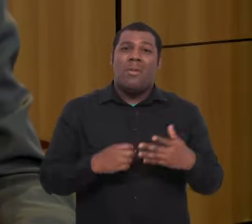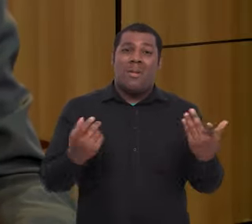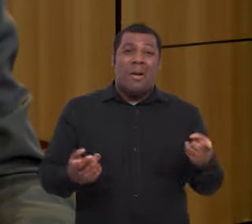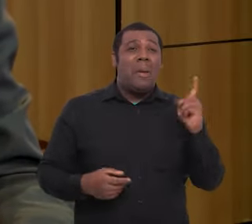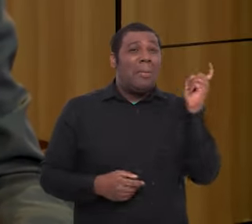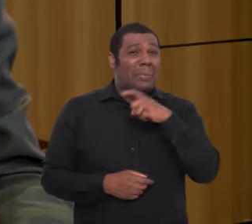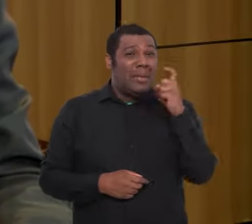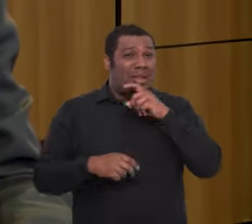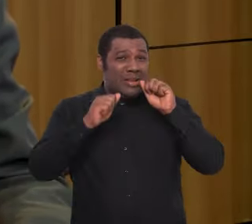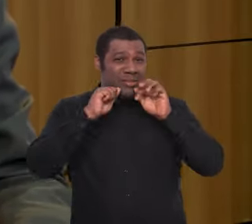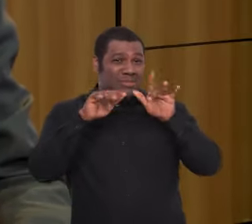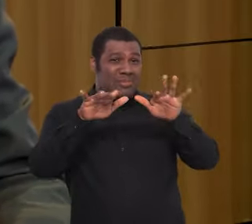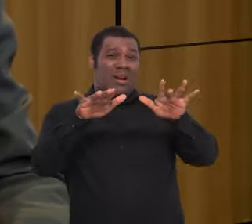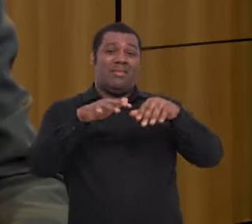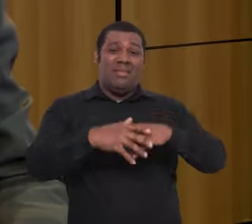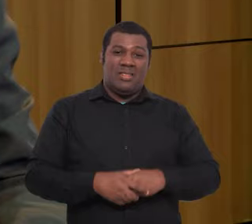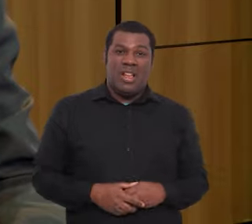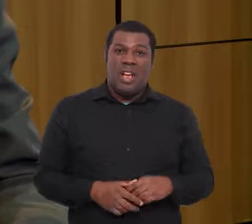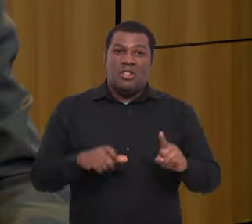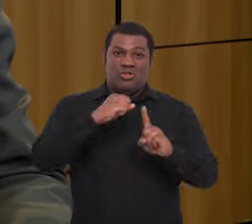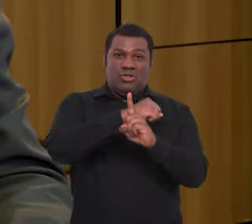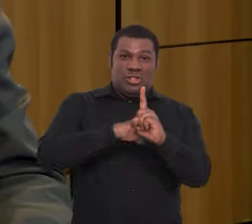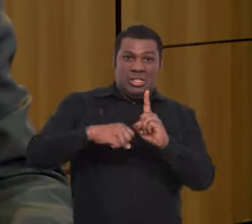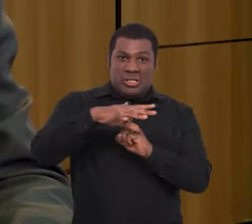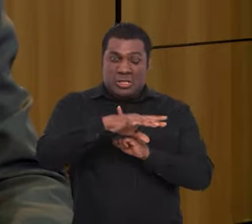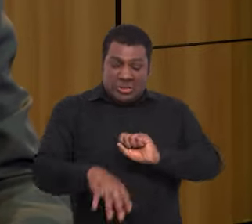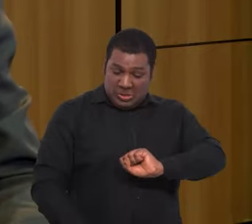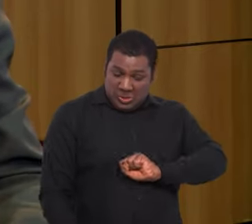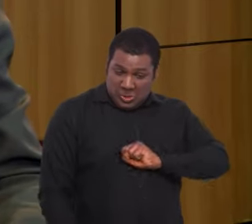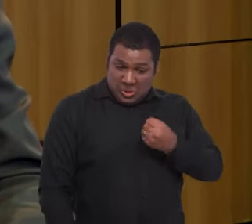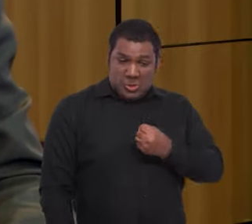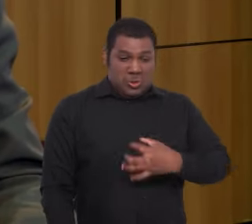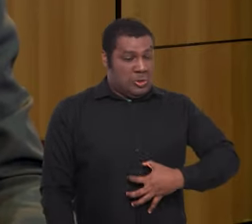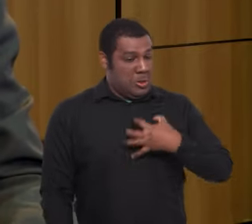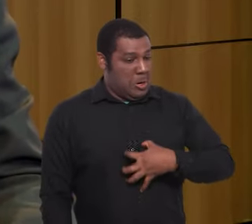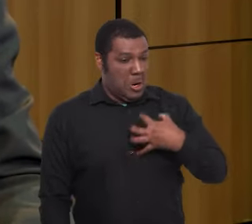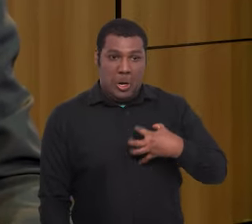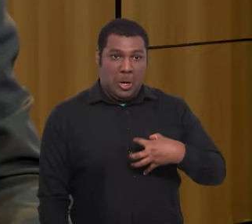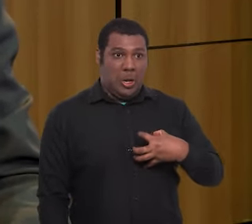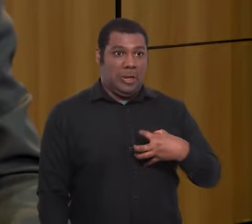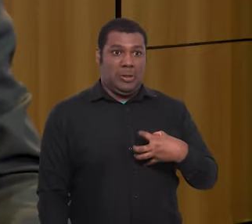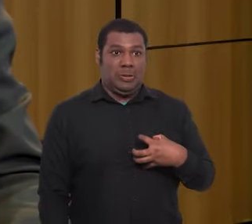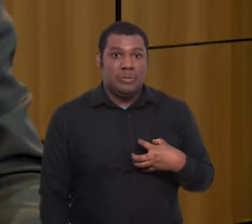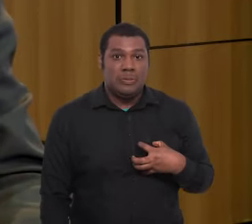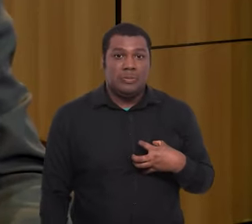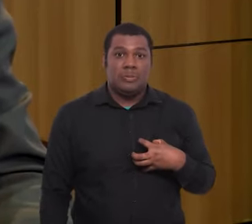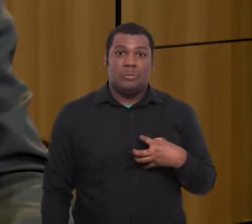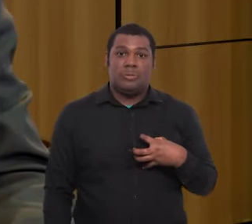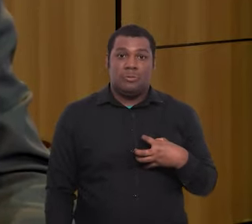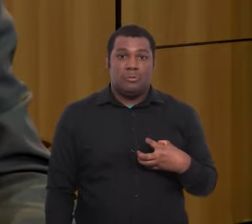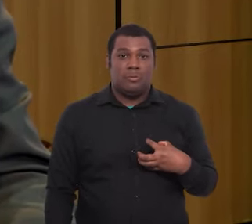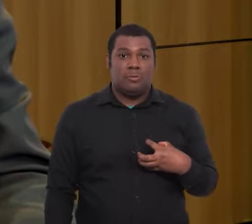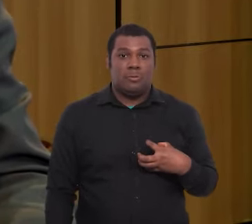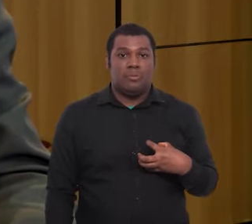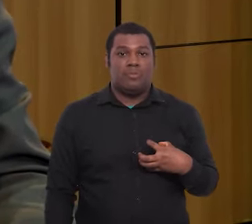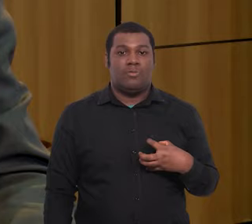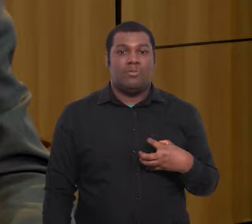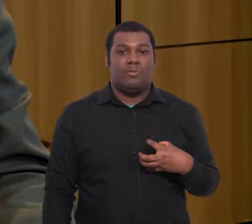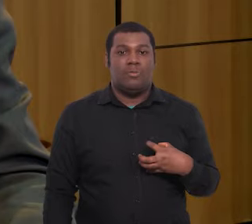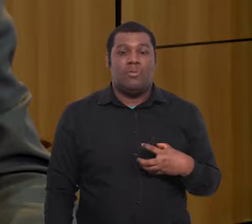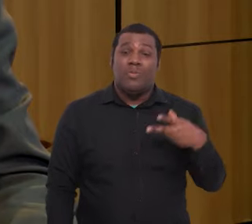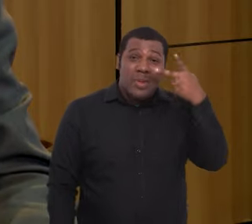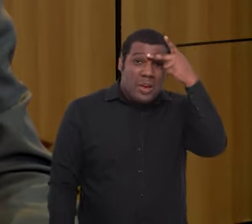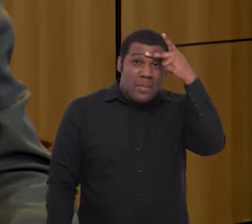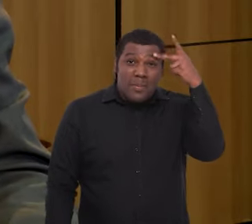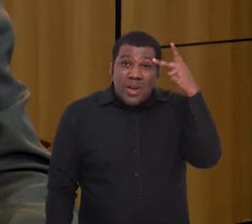essa contaminação da sociedade esse ódio essa raiva essa coisa de você